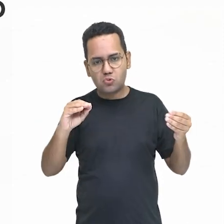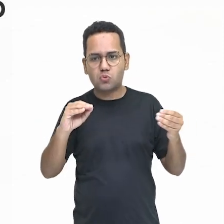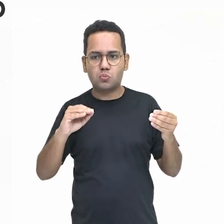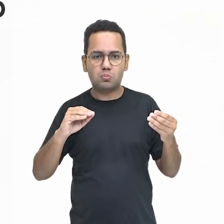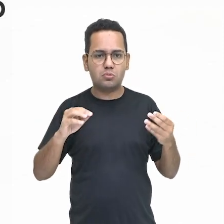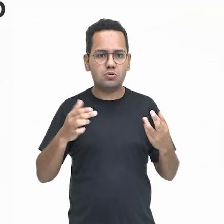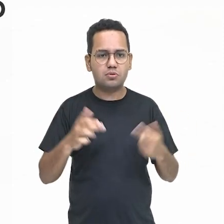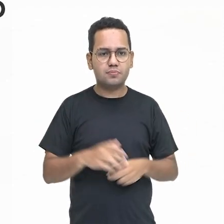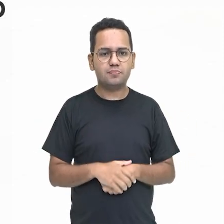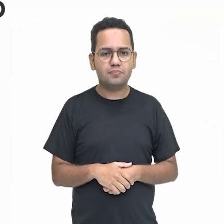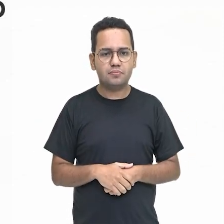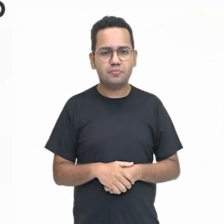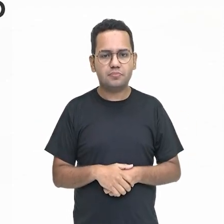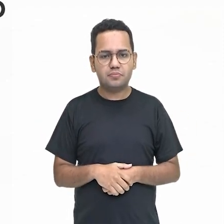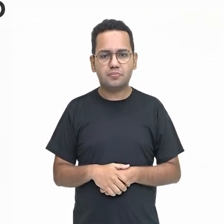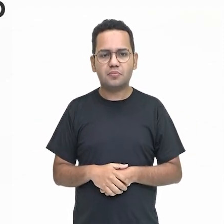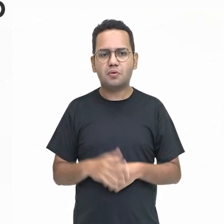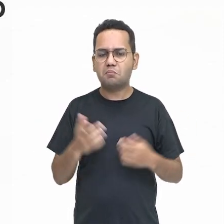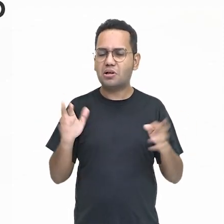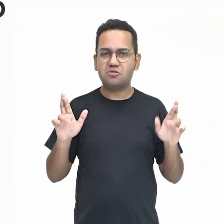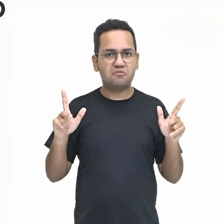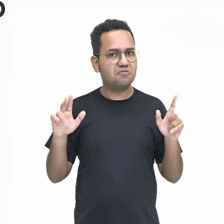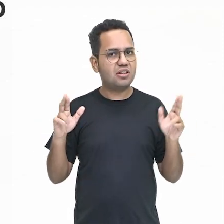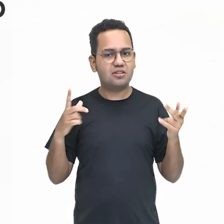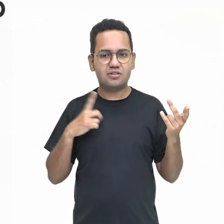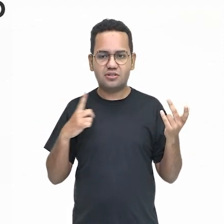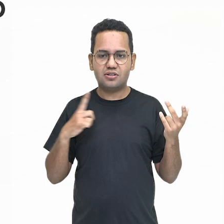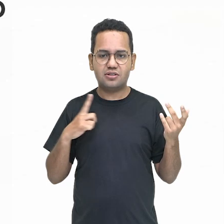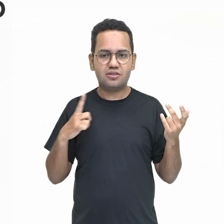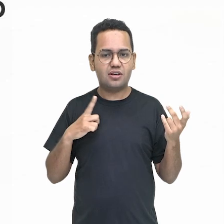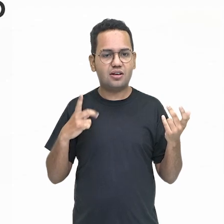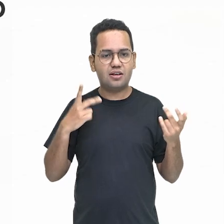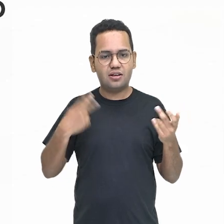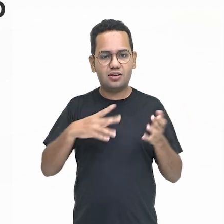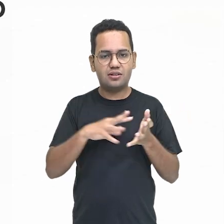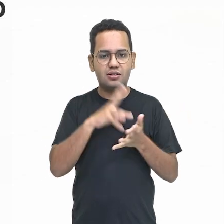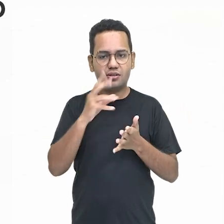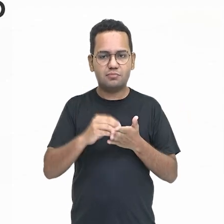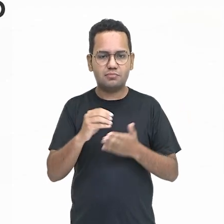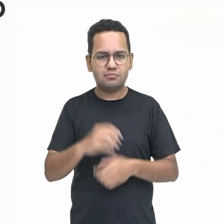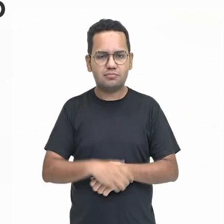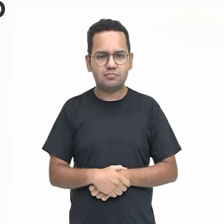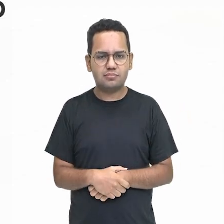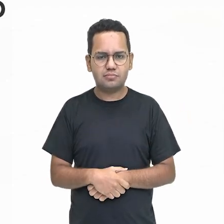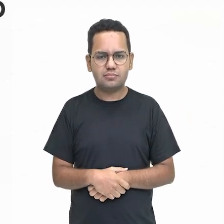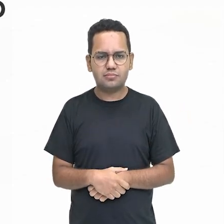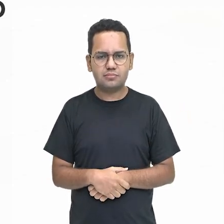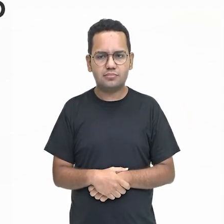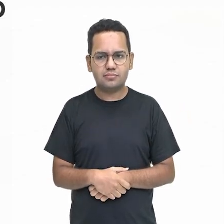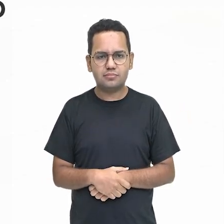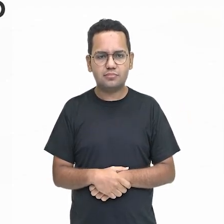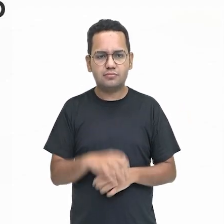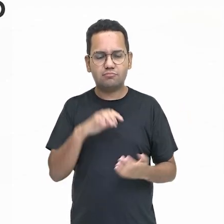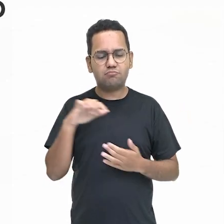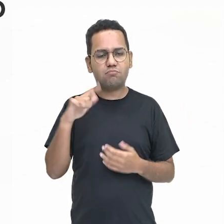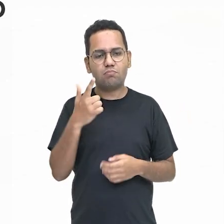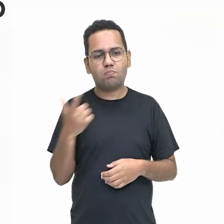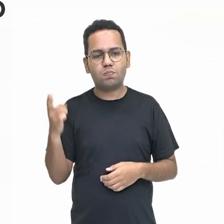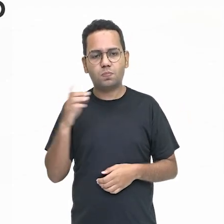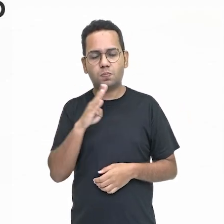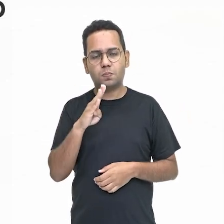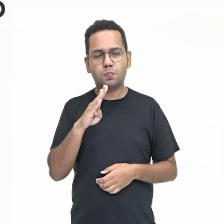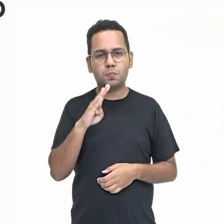A pagelança cabocla é diferente aqui na Amazônia. Tem também as